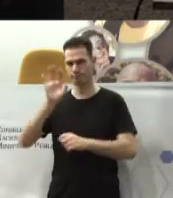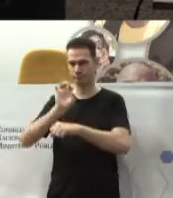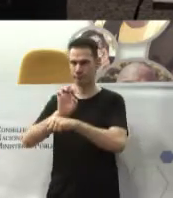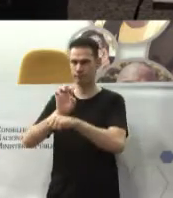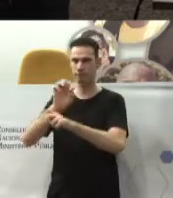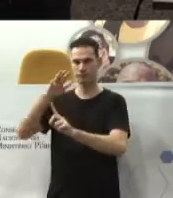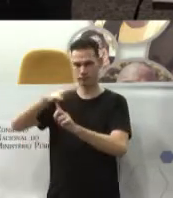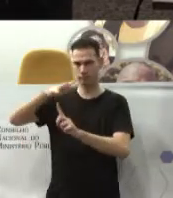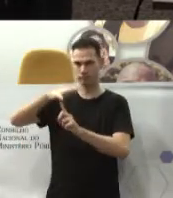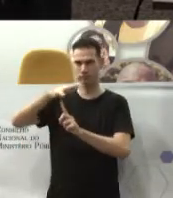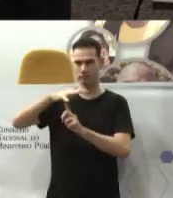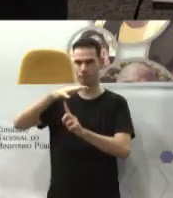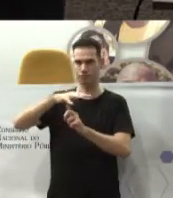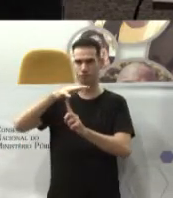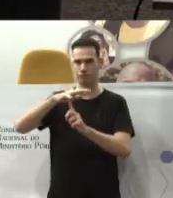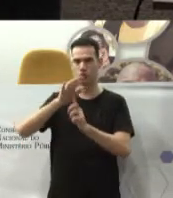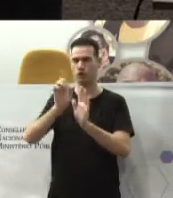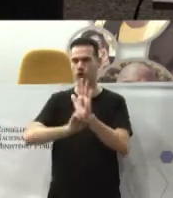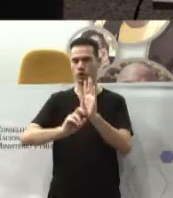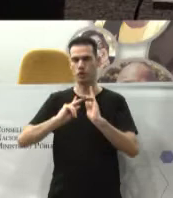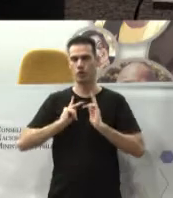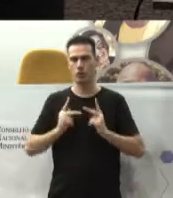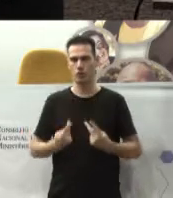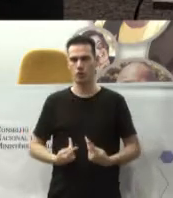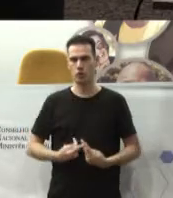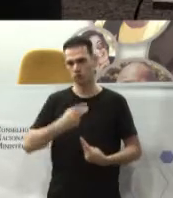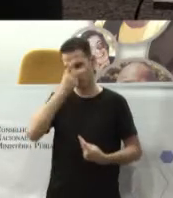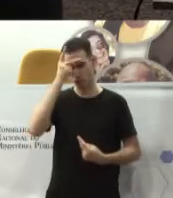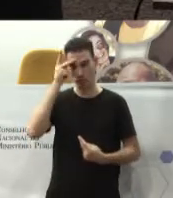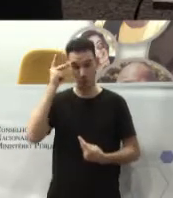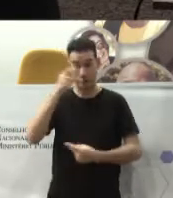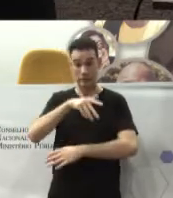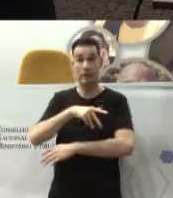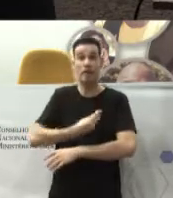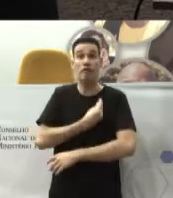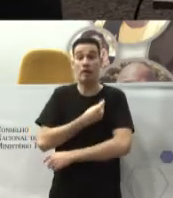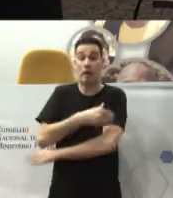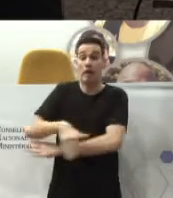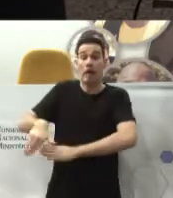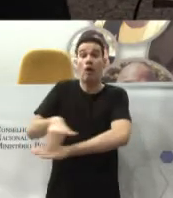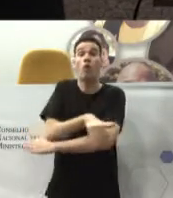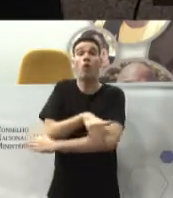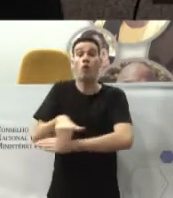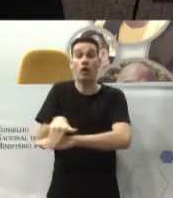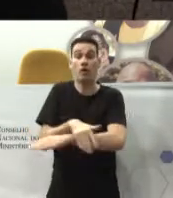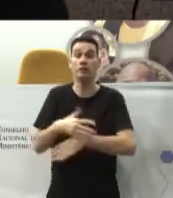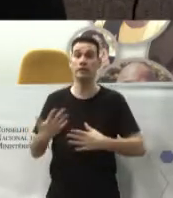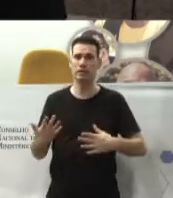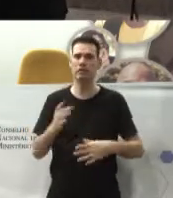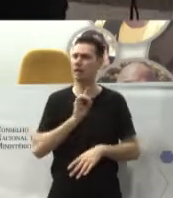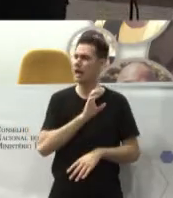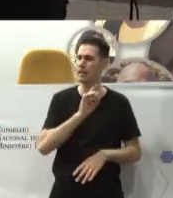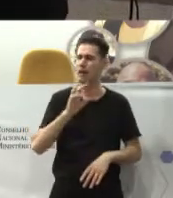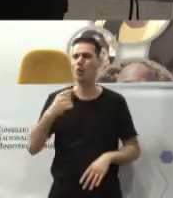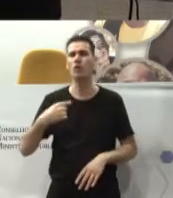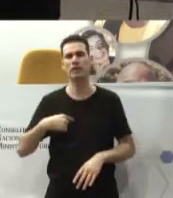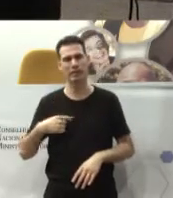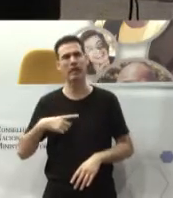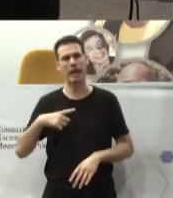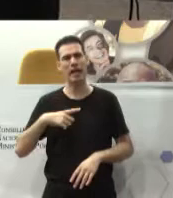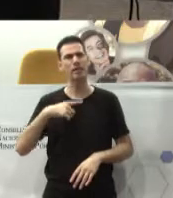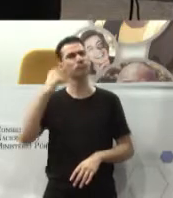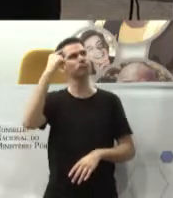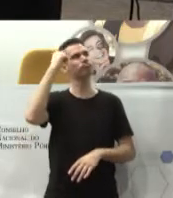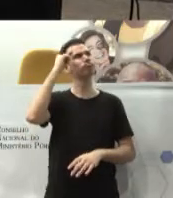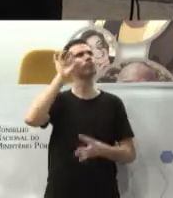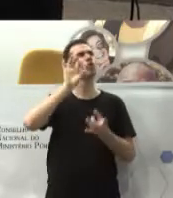está atribuída à área de direitos humanos, de população em situação de rua. Cada um de nós tem uma fala, uma compreensão do problema. E é evidente que